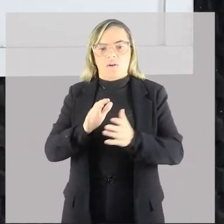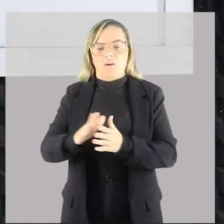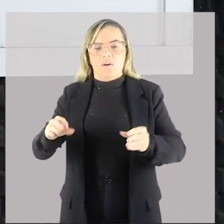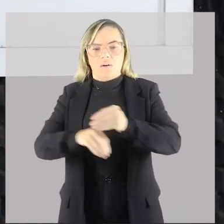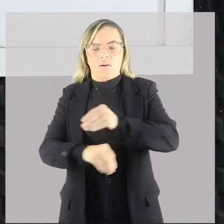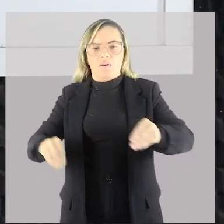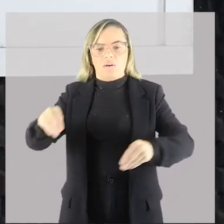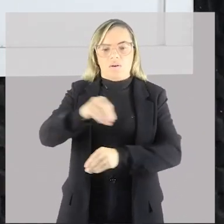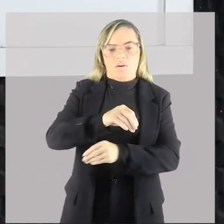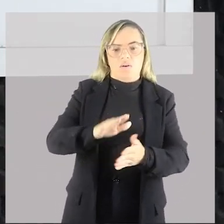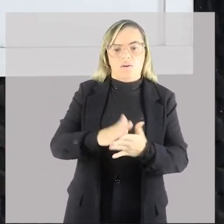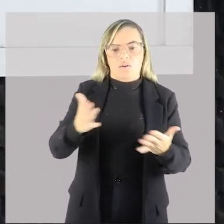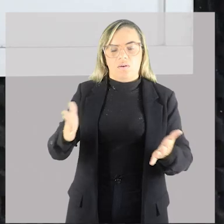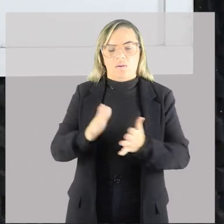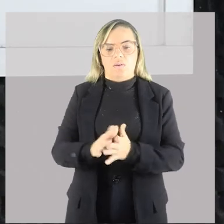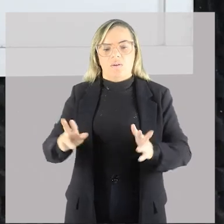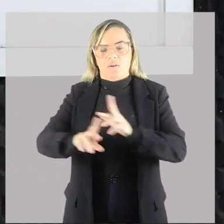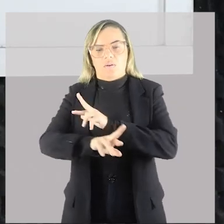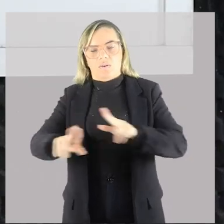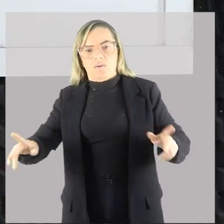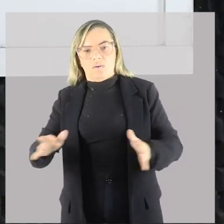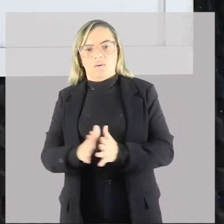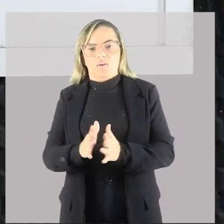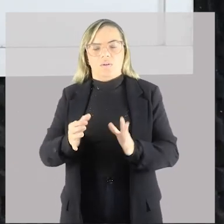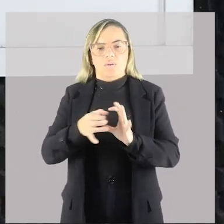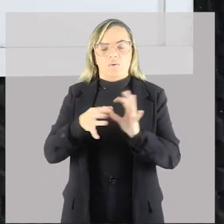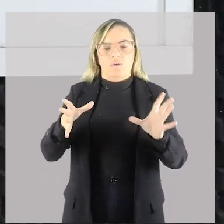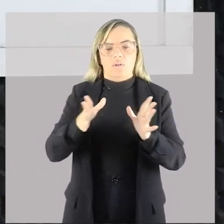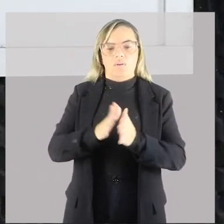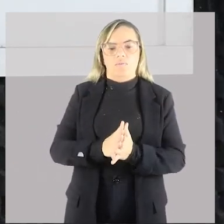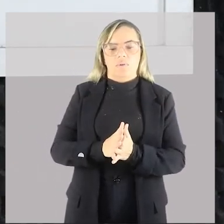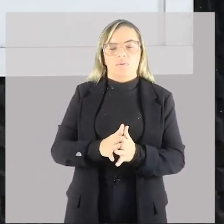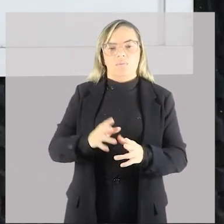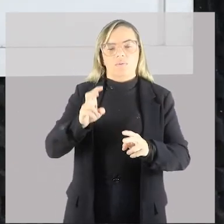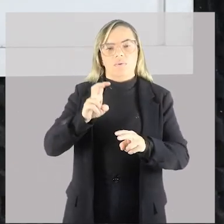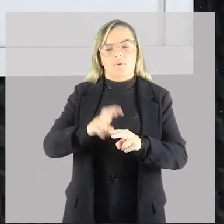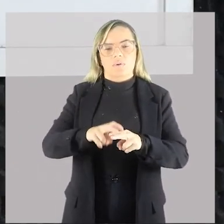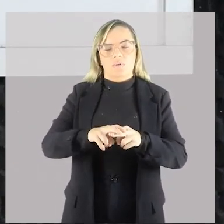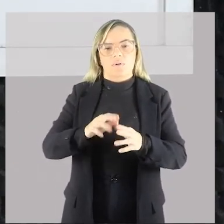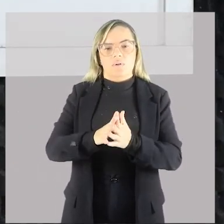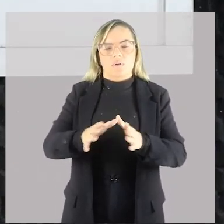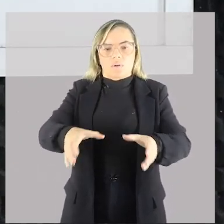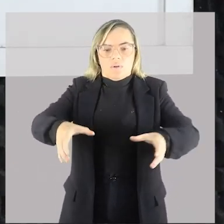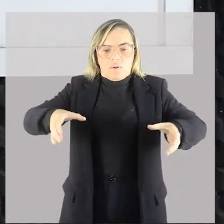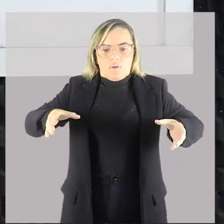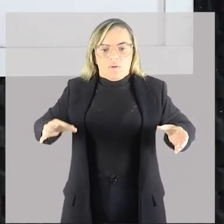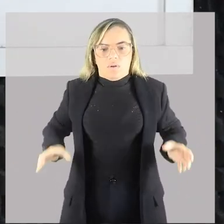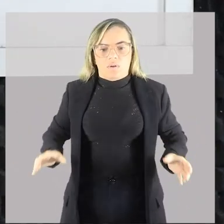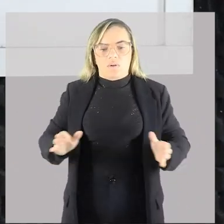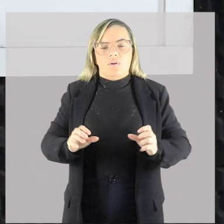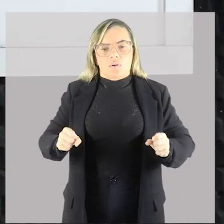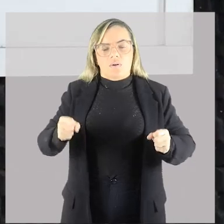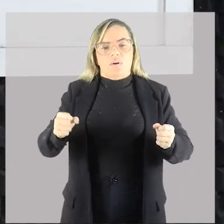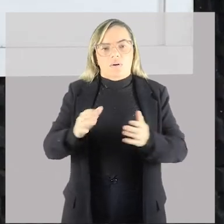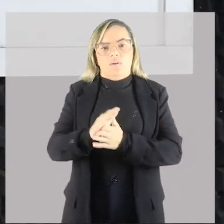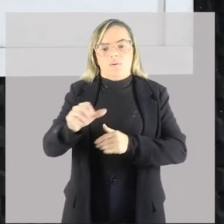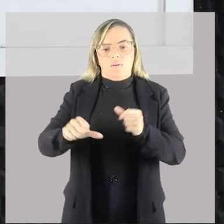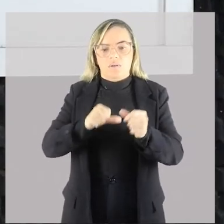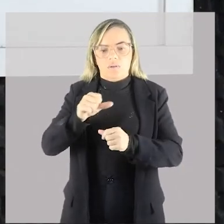pode trocar pelos vários lugares que tem a poltrona. Então, essas 7 pessoas, elas podem fazer